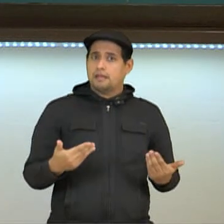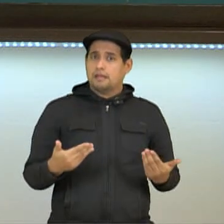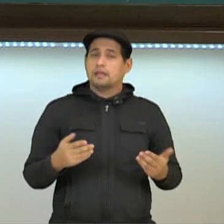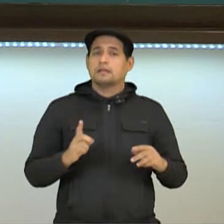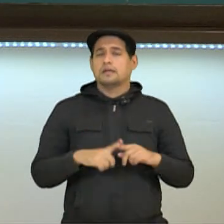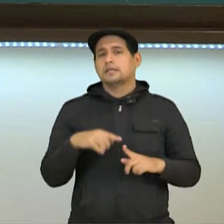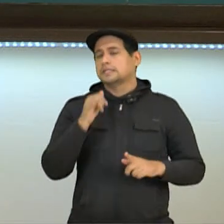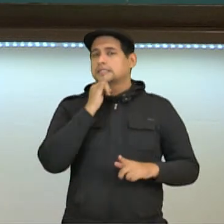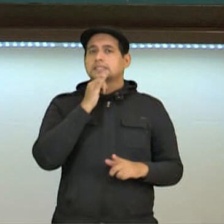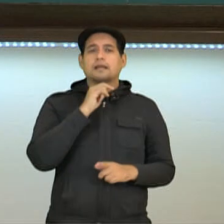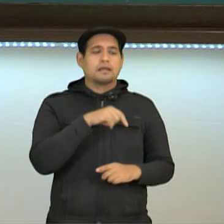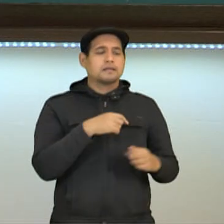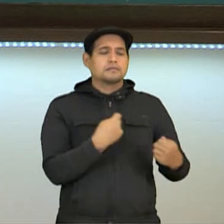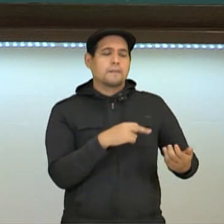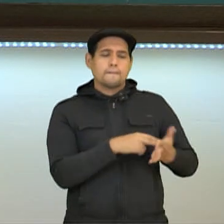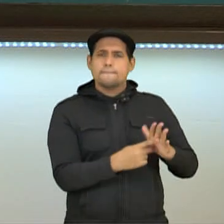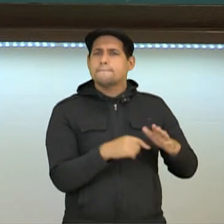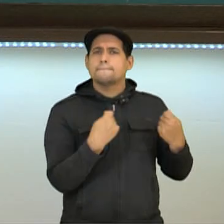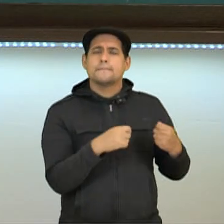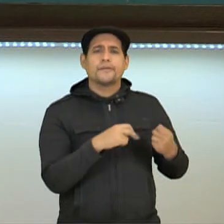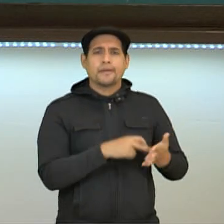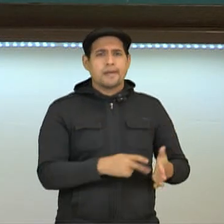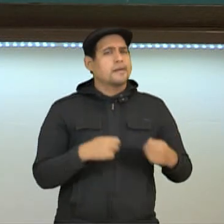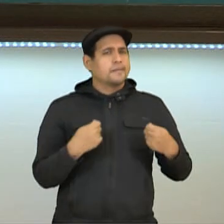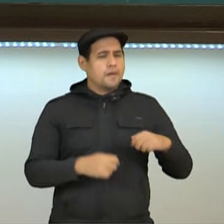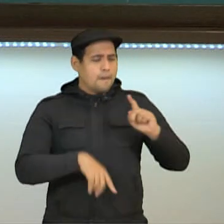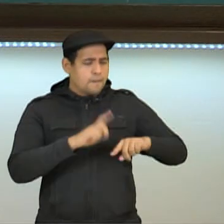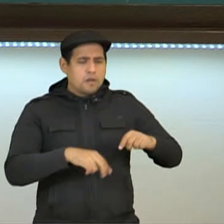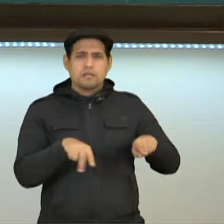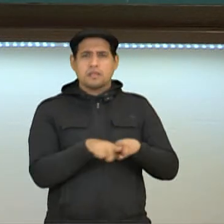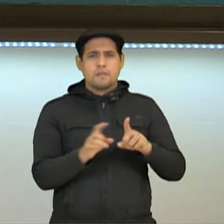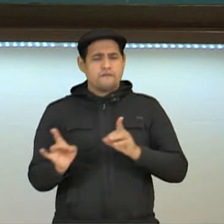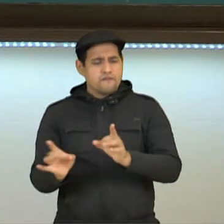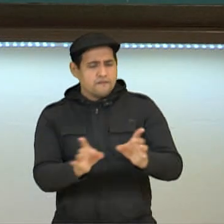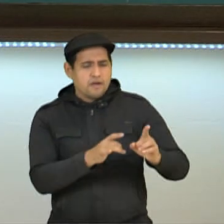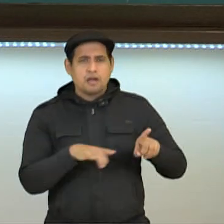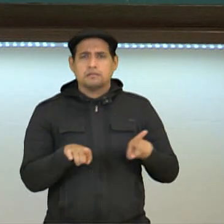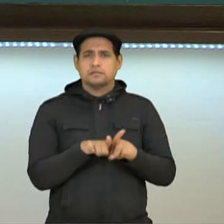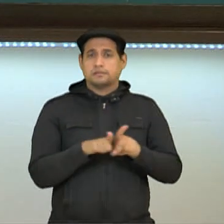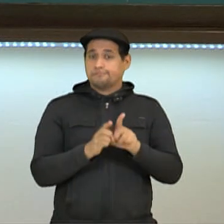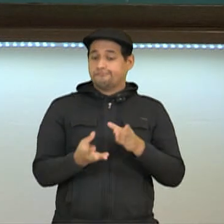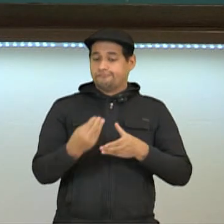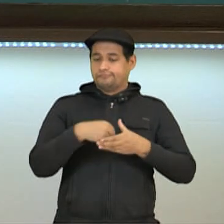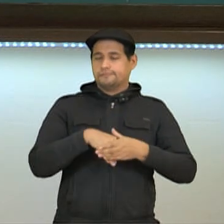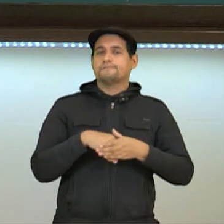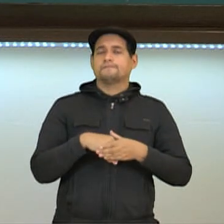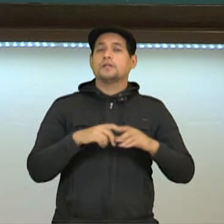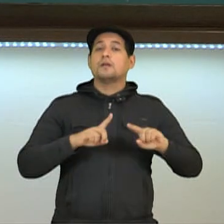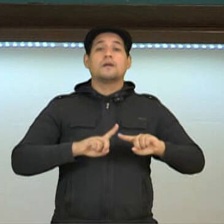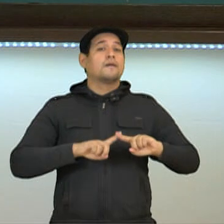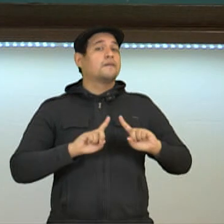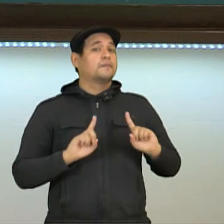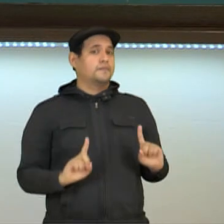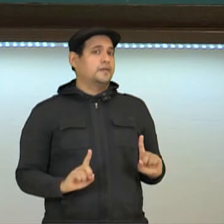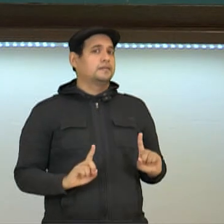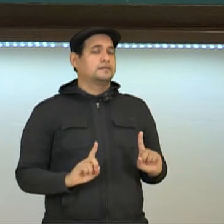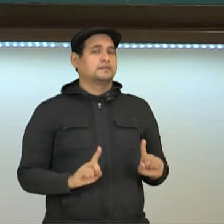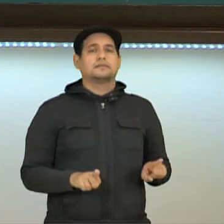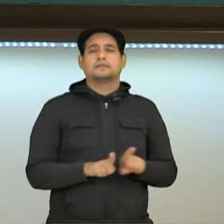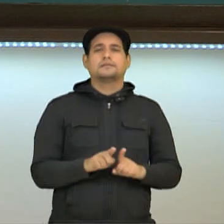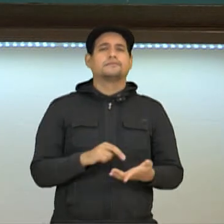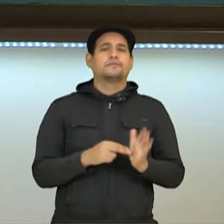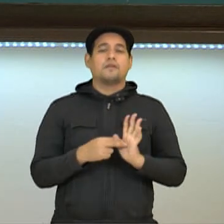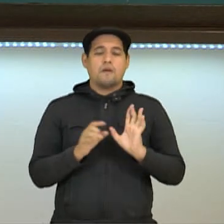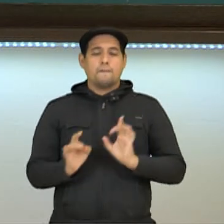por exemplo, era uma necessidade, era um produto comercializado no mercado interno. Mas ainda assim,